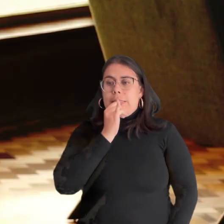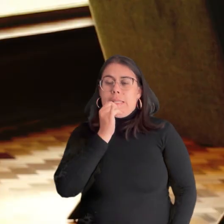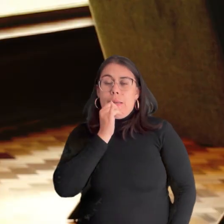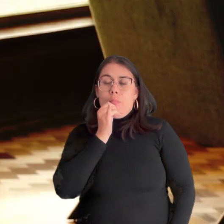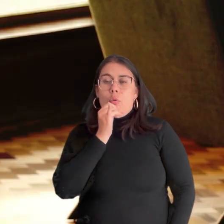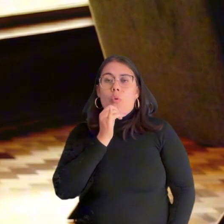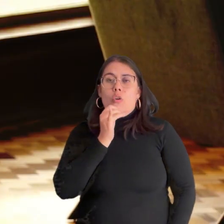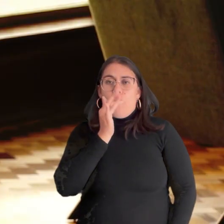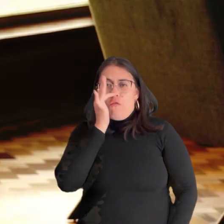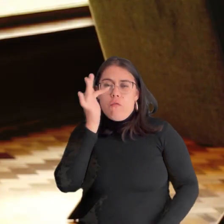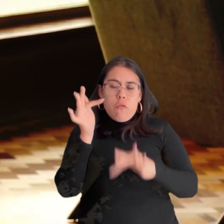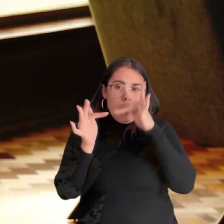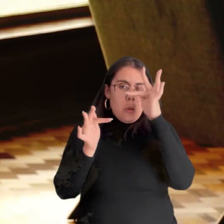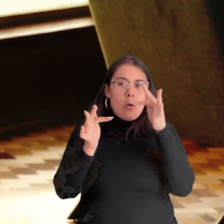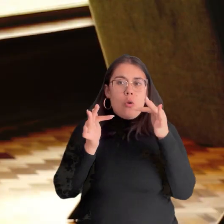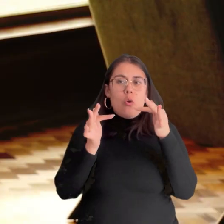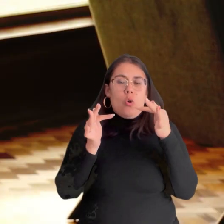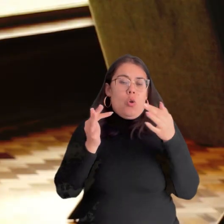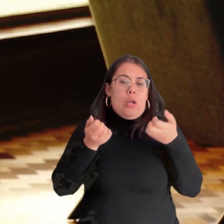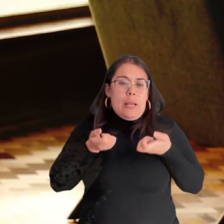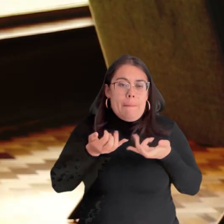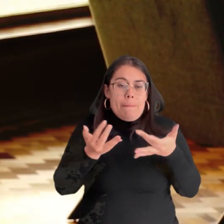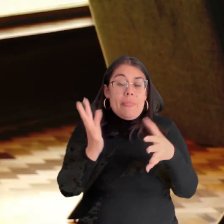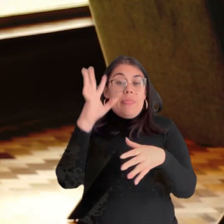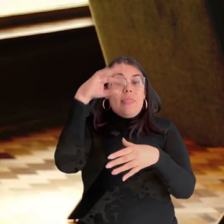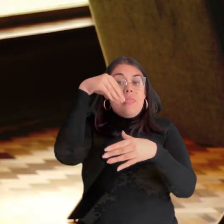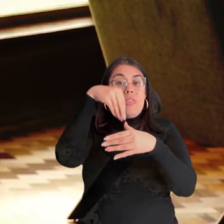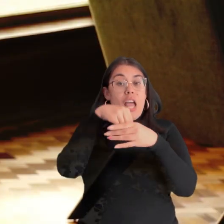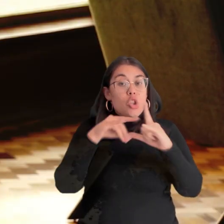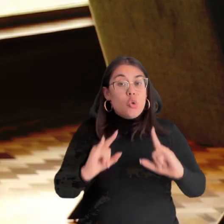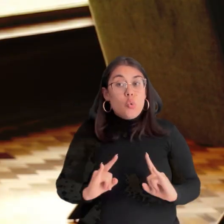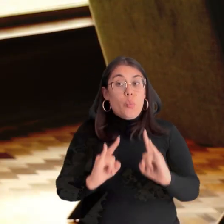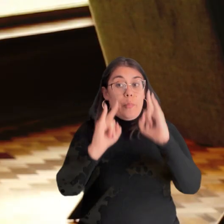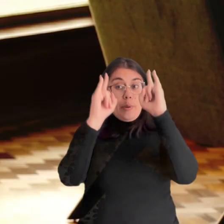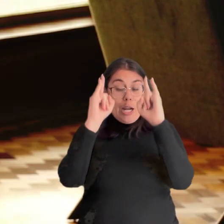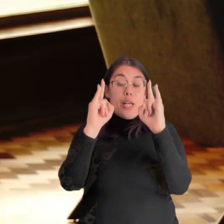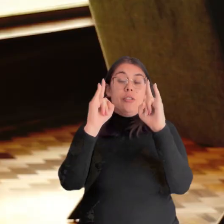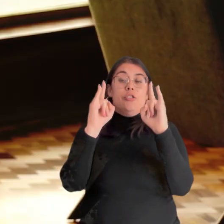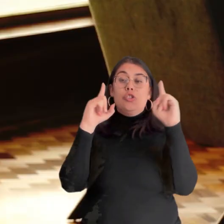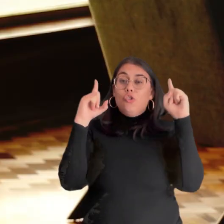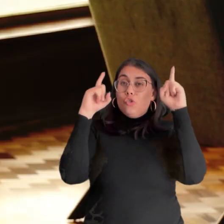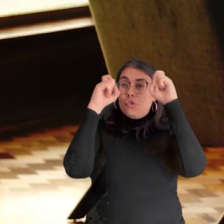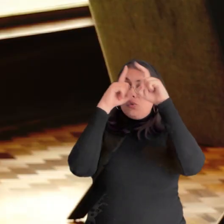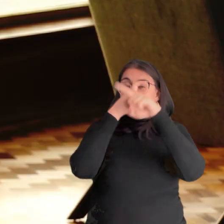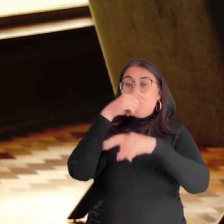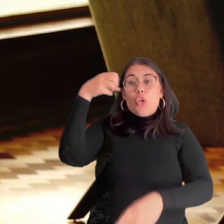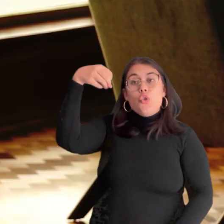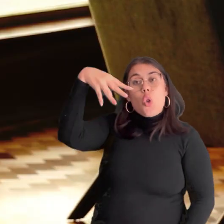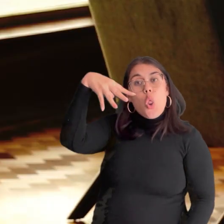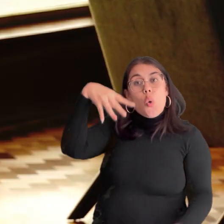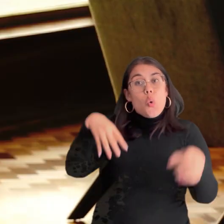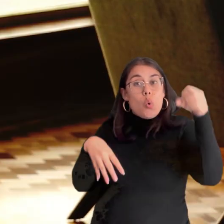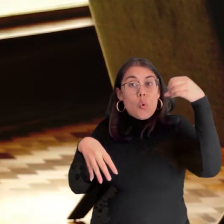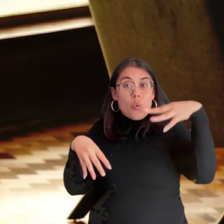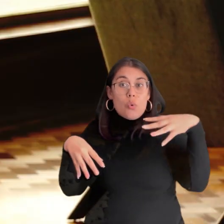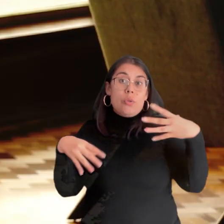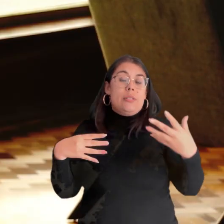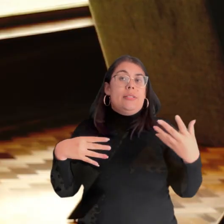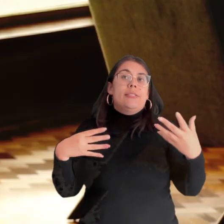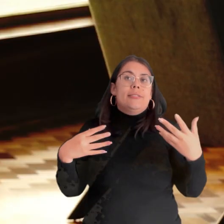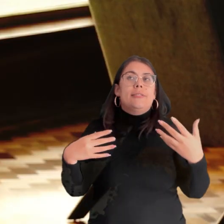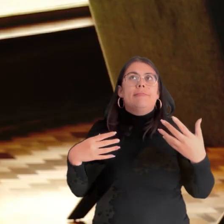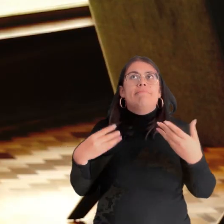têm dificuldade de luminosidade para as plantas, né? Então, até hoje a gente está tentando essas